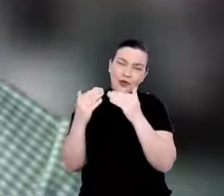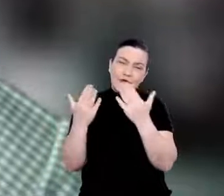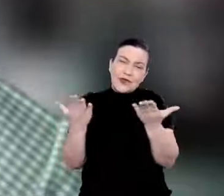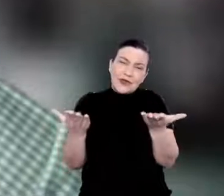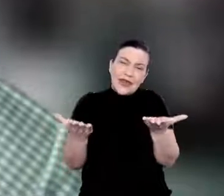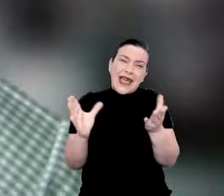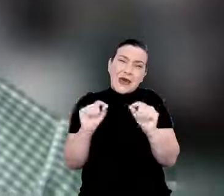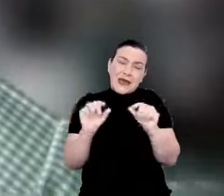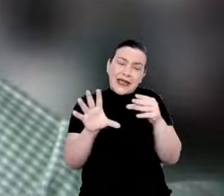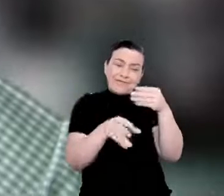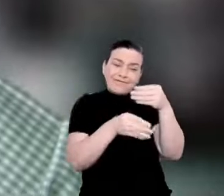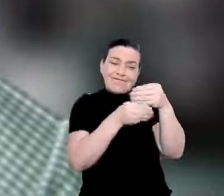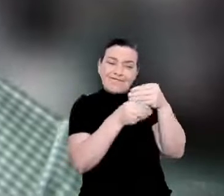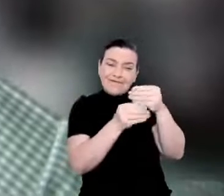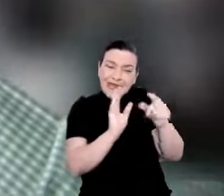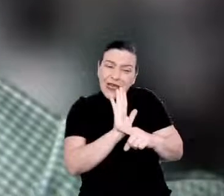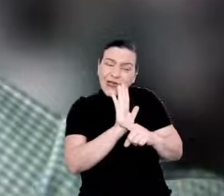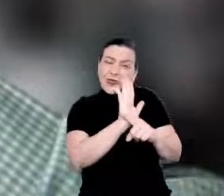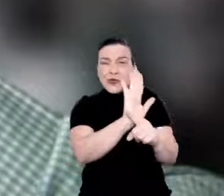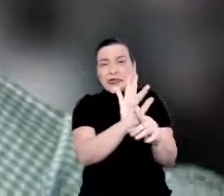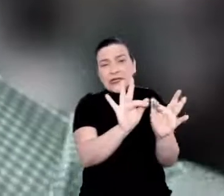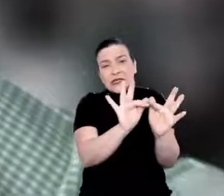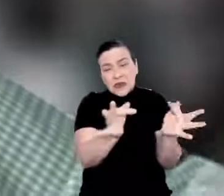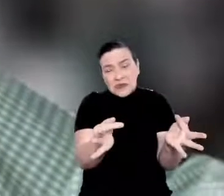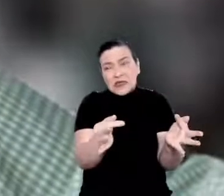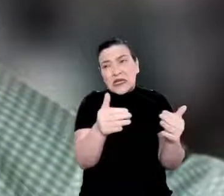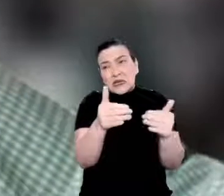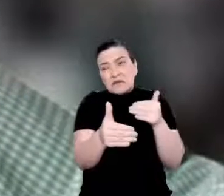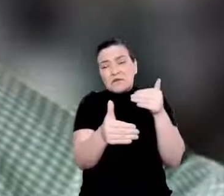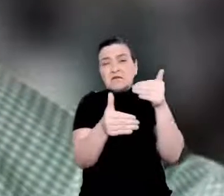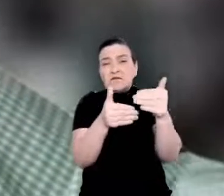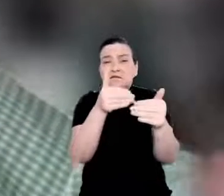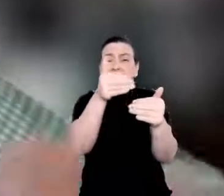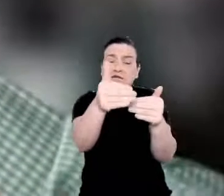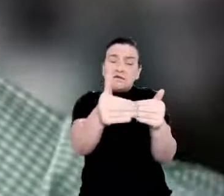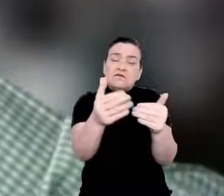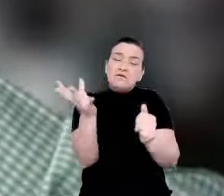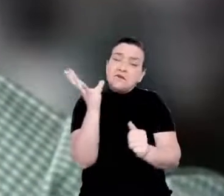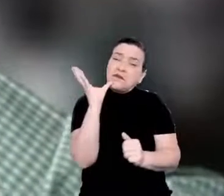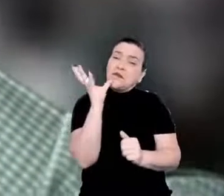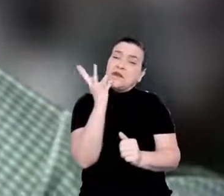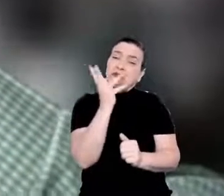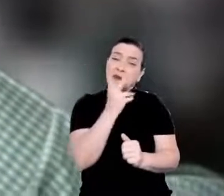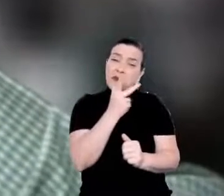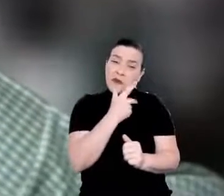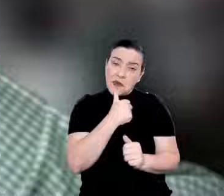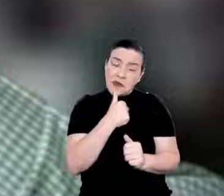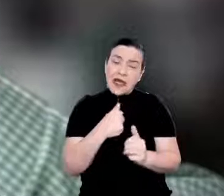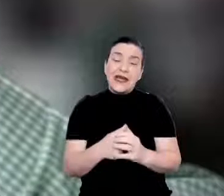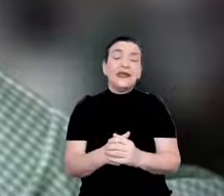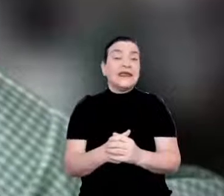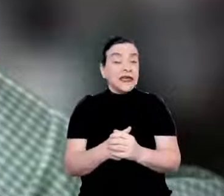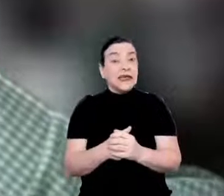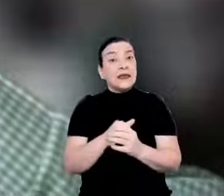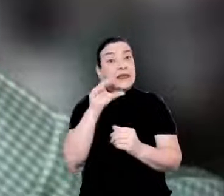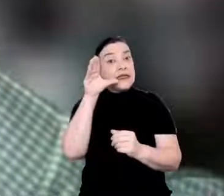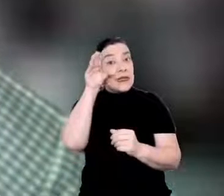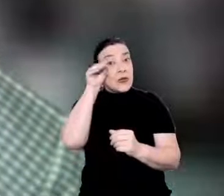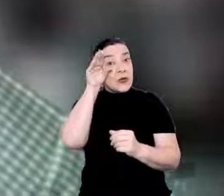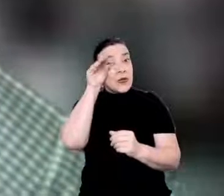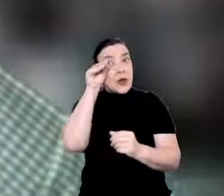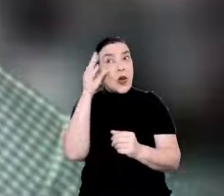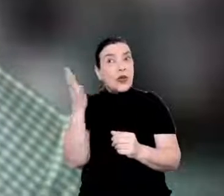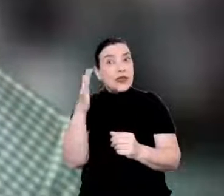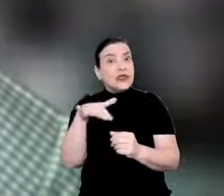impacto concreto. Olha, está acontecendo, mas com uma intensidade e impacto baixo. Essa é a parte mais curiosa,